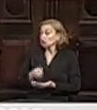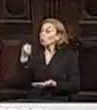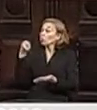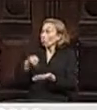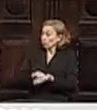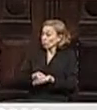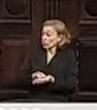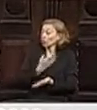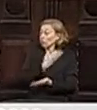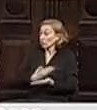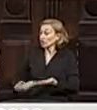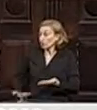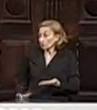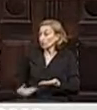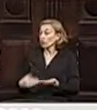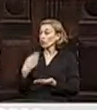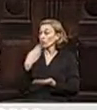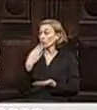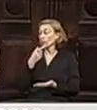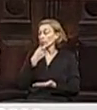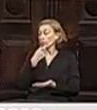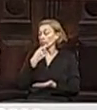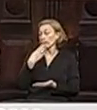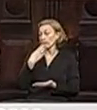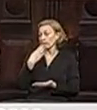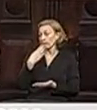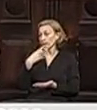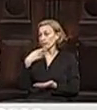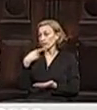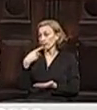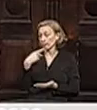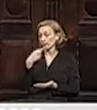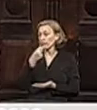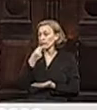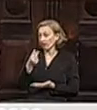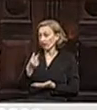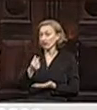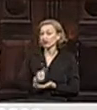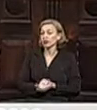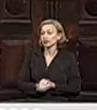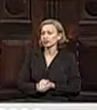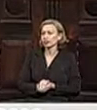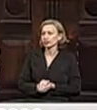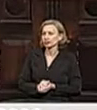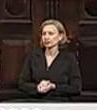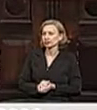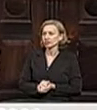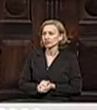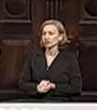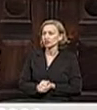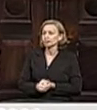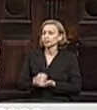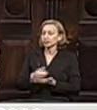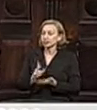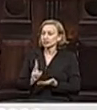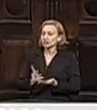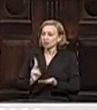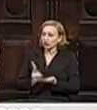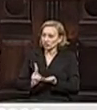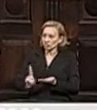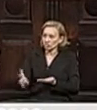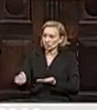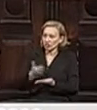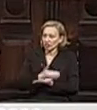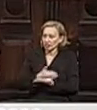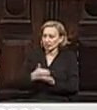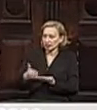palavra e, de fato, as coisas possam estar acontecendo ainda com a retomada das obras nesse ano. É bom